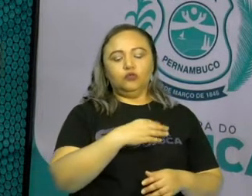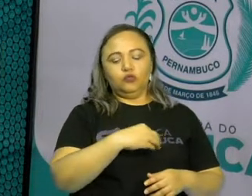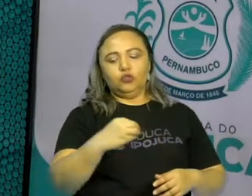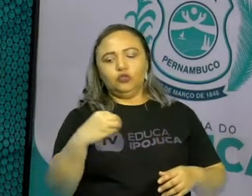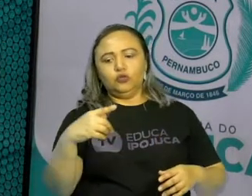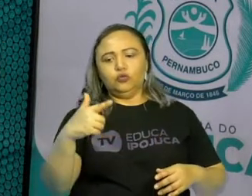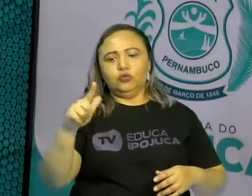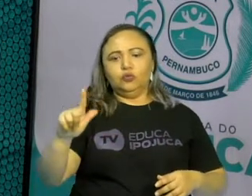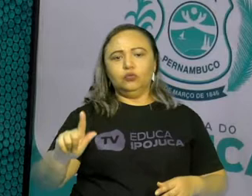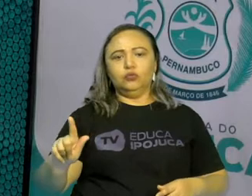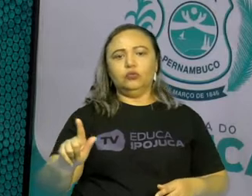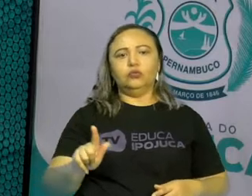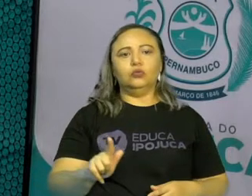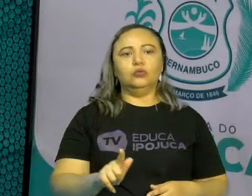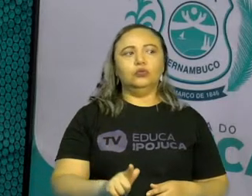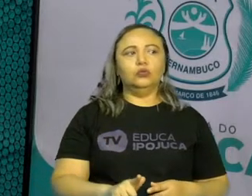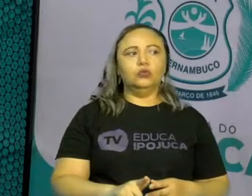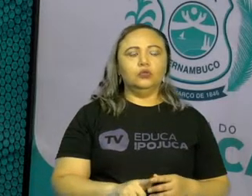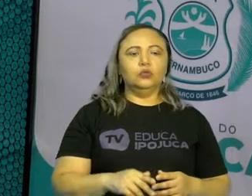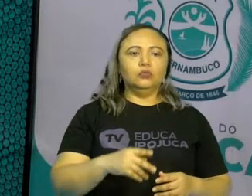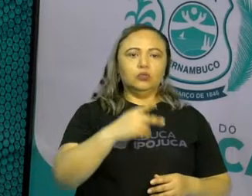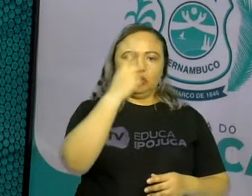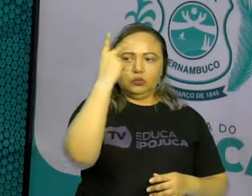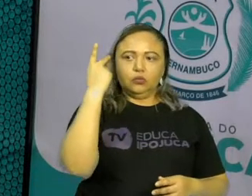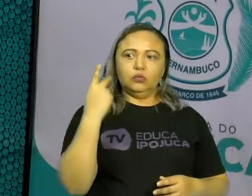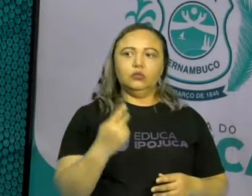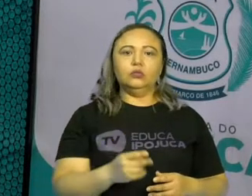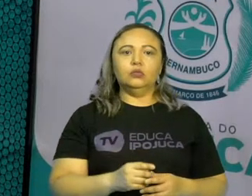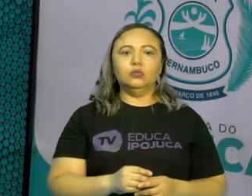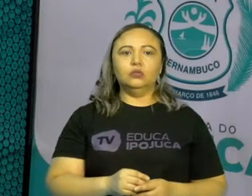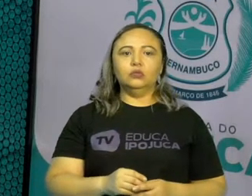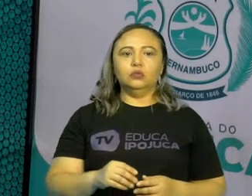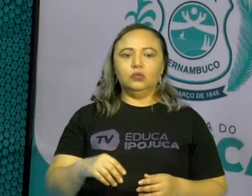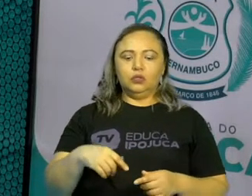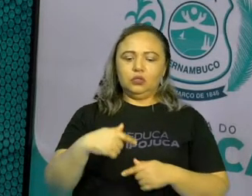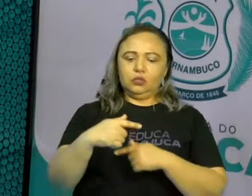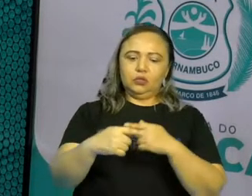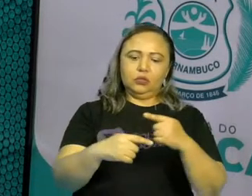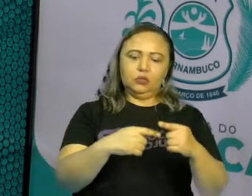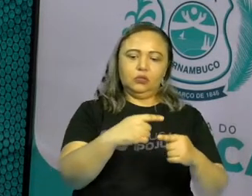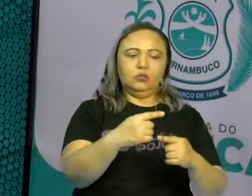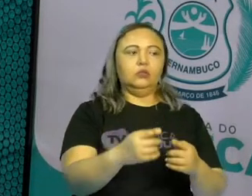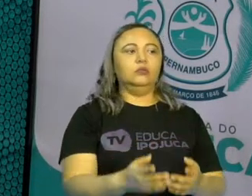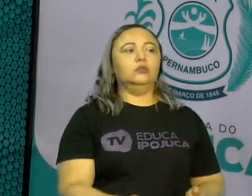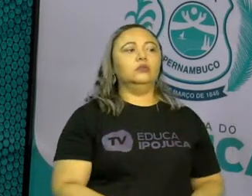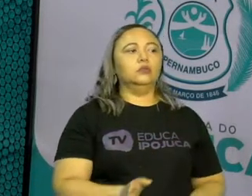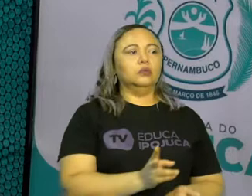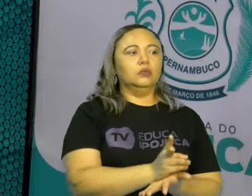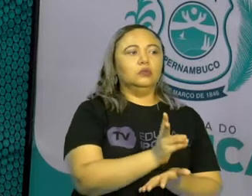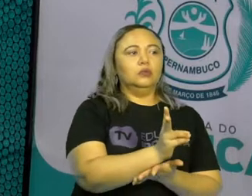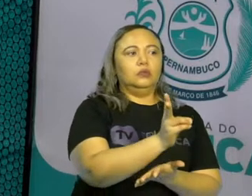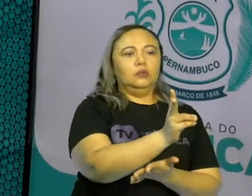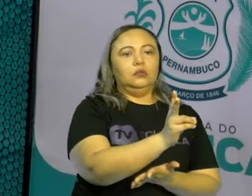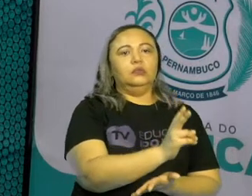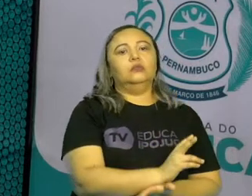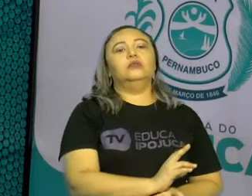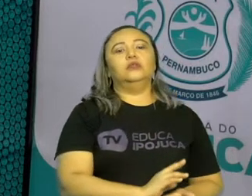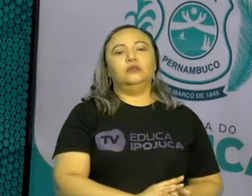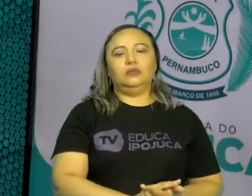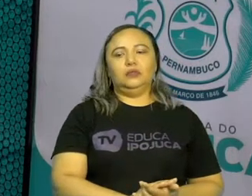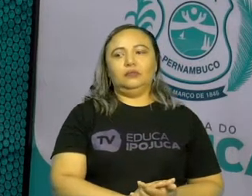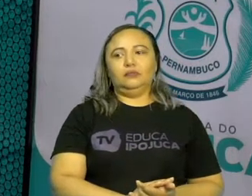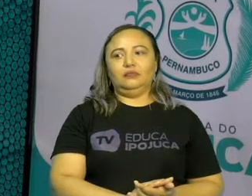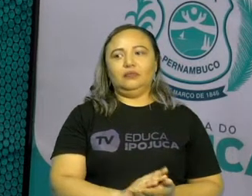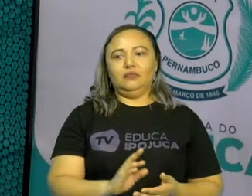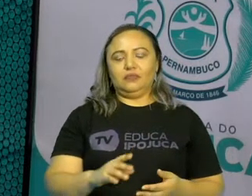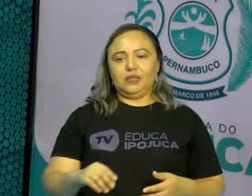filhos de algumas pessoas passam para os seus filhos, então elas vão perdurando